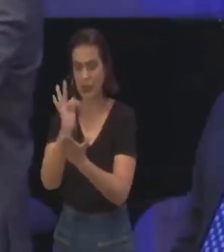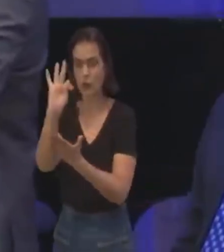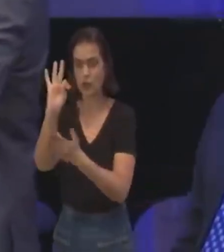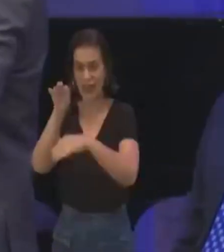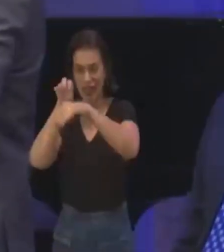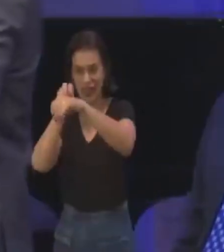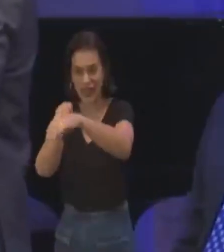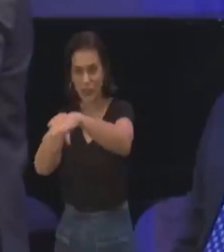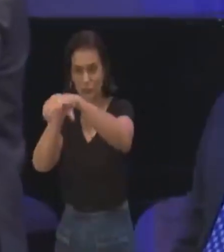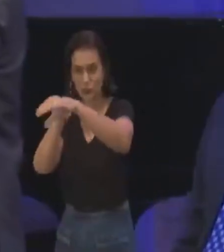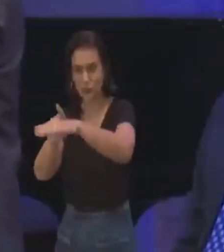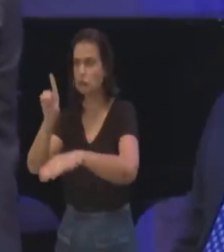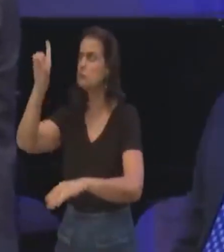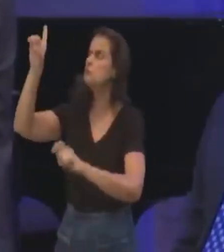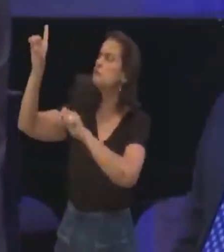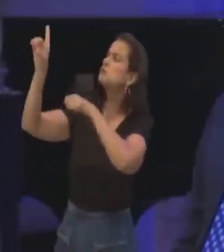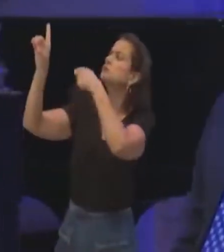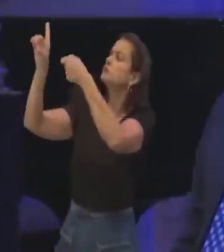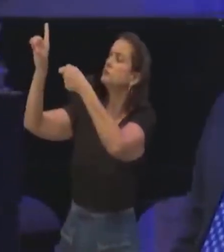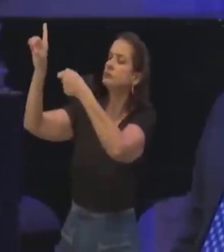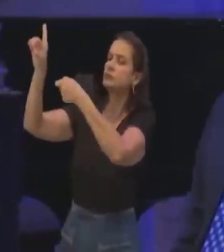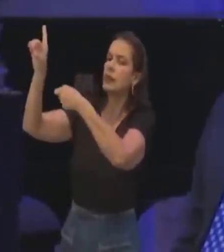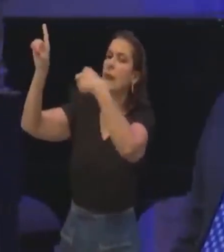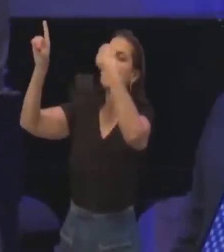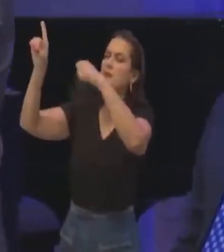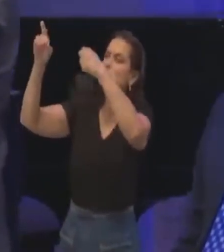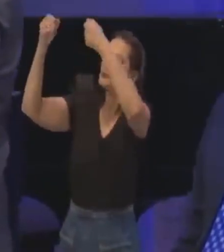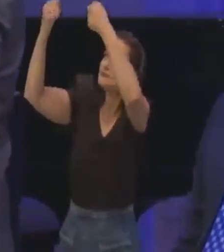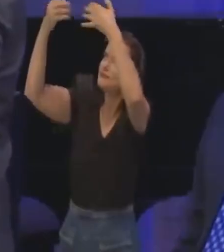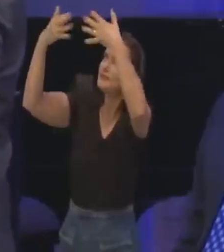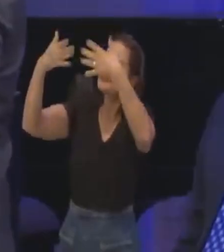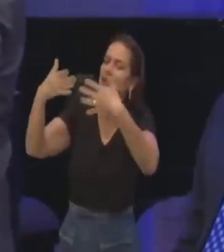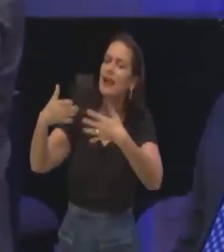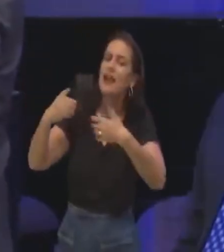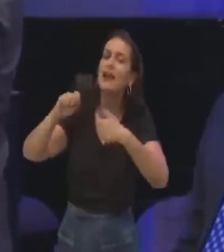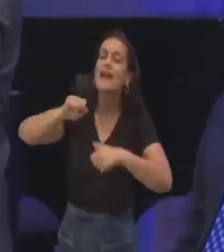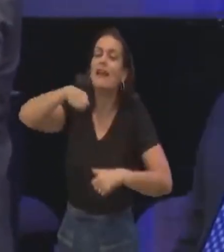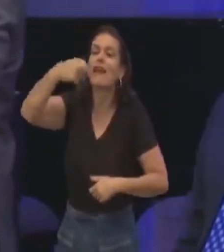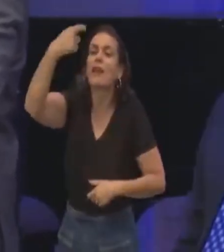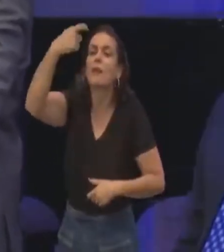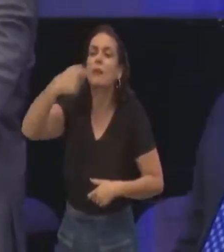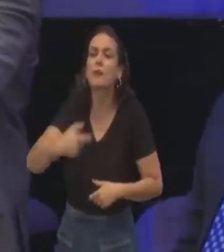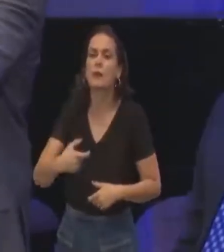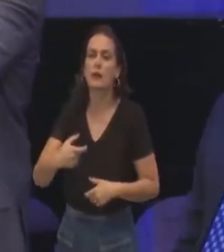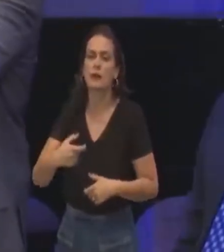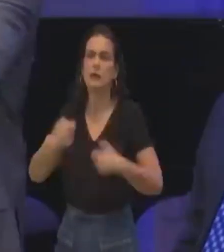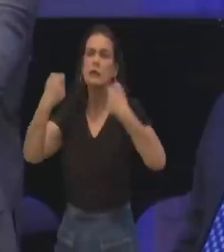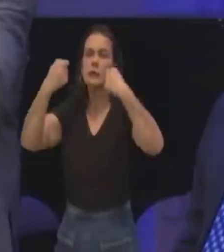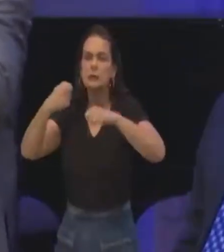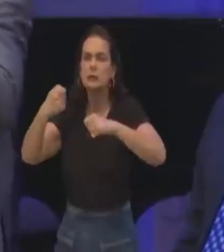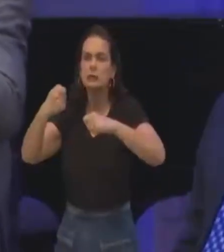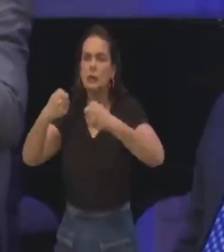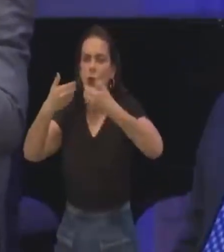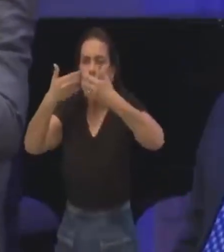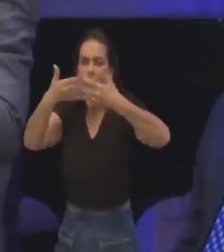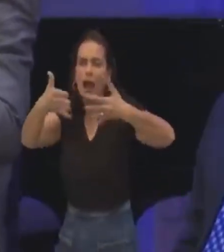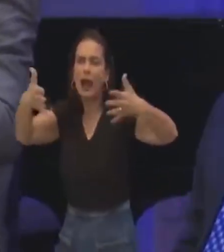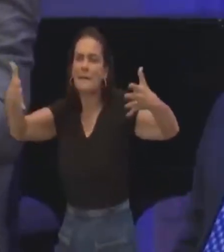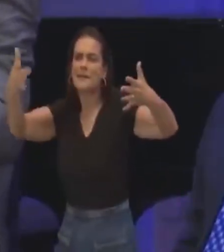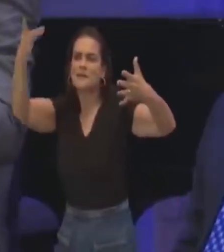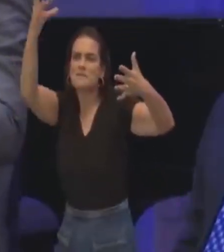teológica, este Deus precisou se revelar a nós precisou se